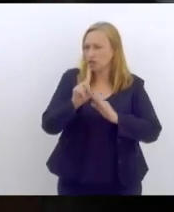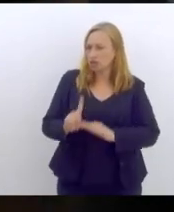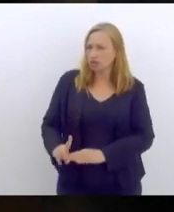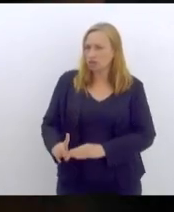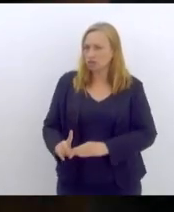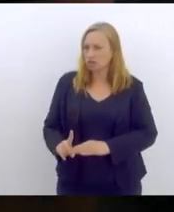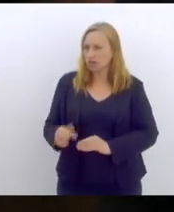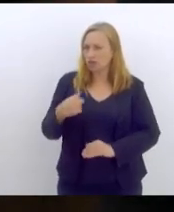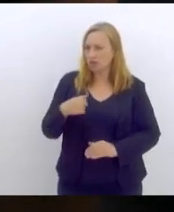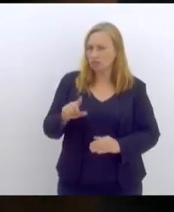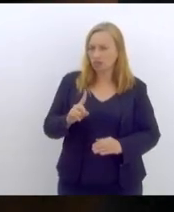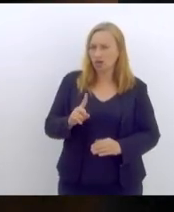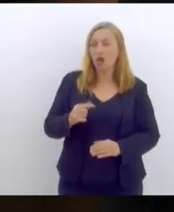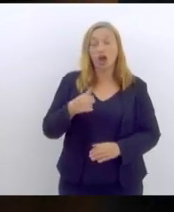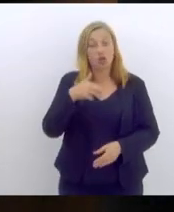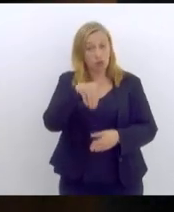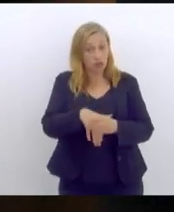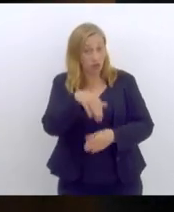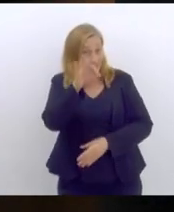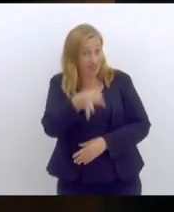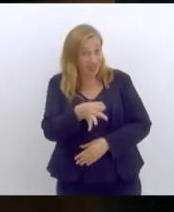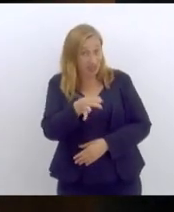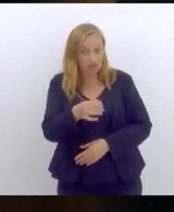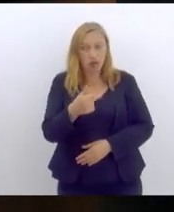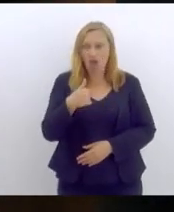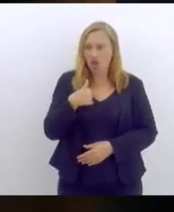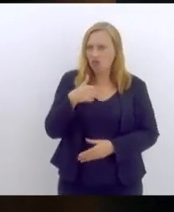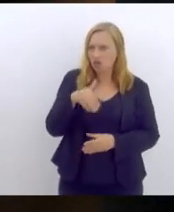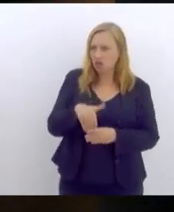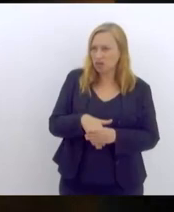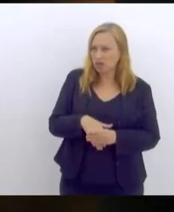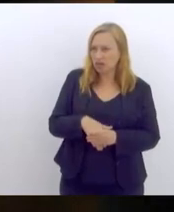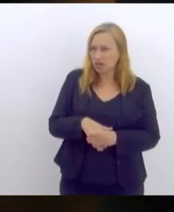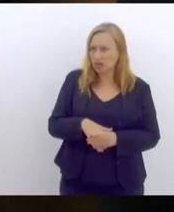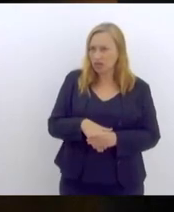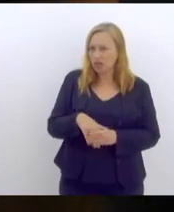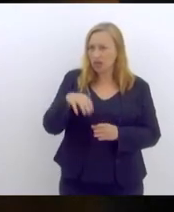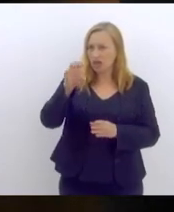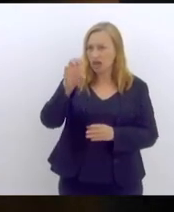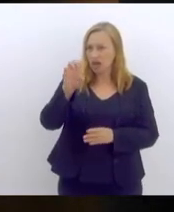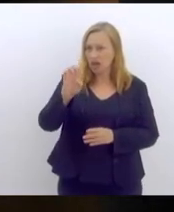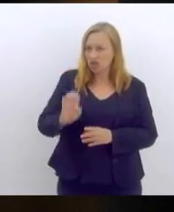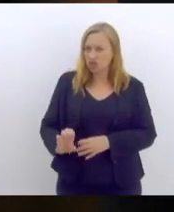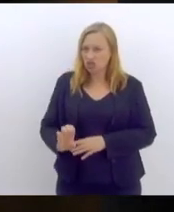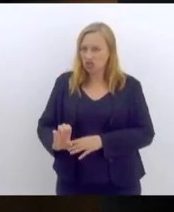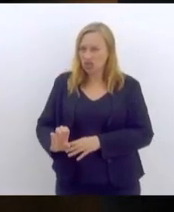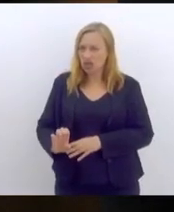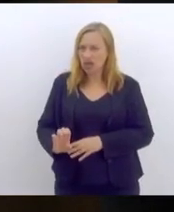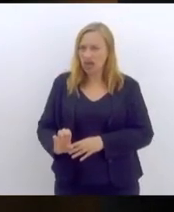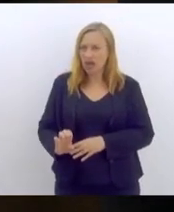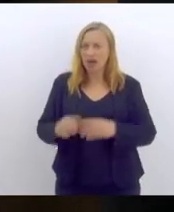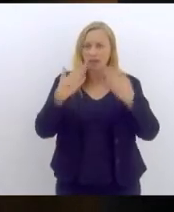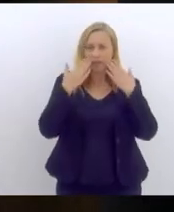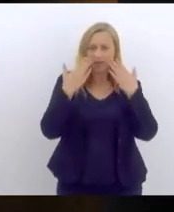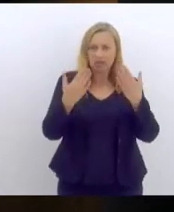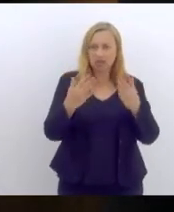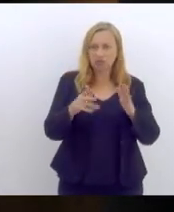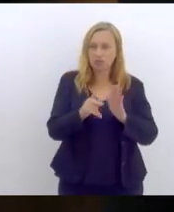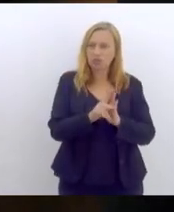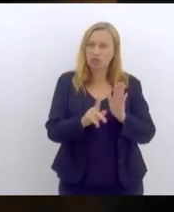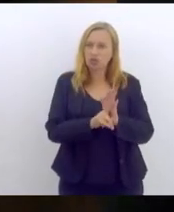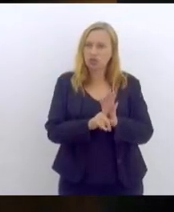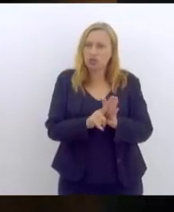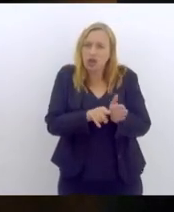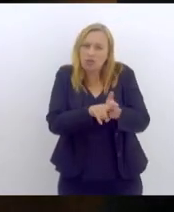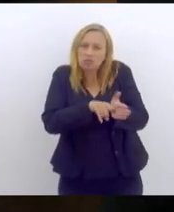vou votar aquilo que eu acho certo. Eu não vou votar, a esquerda apresenta um projeto, vou ficar procurando agulha